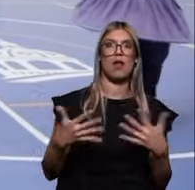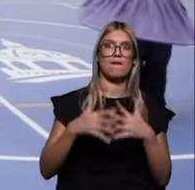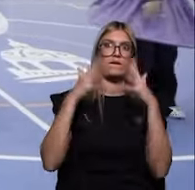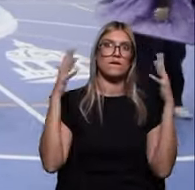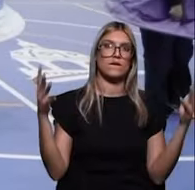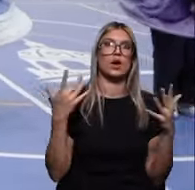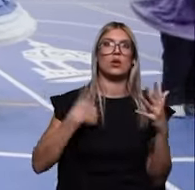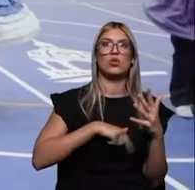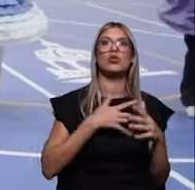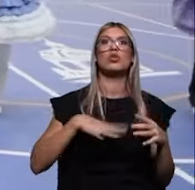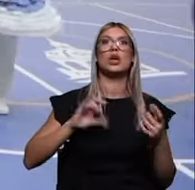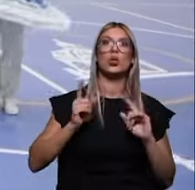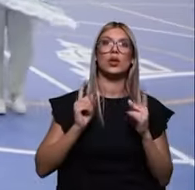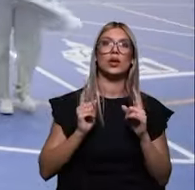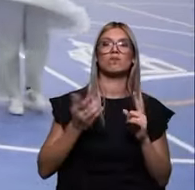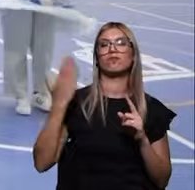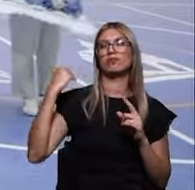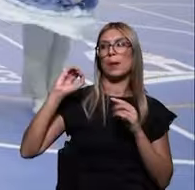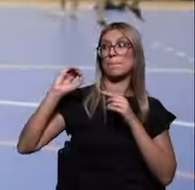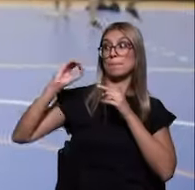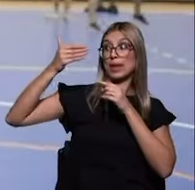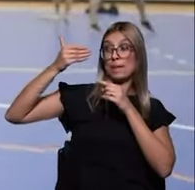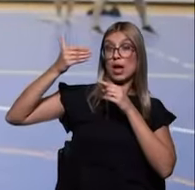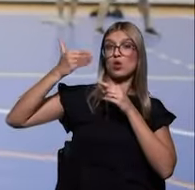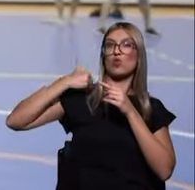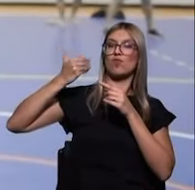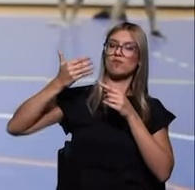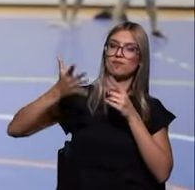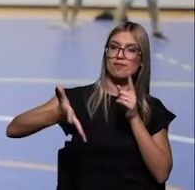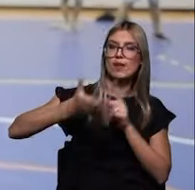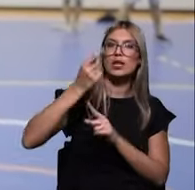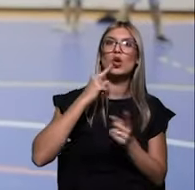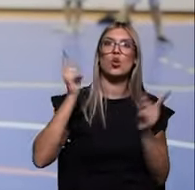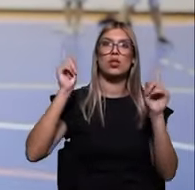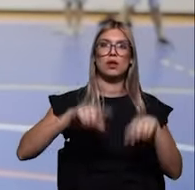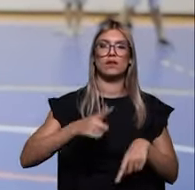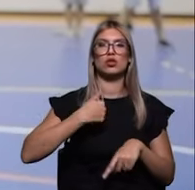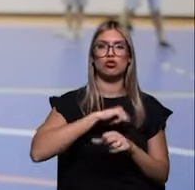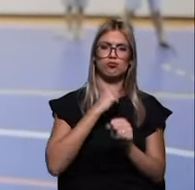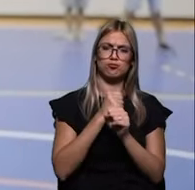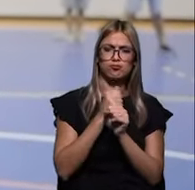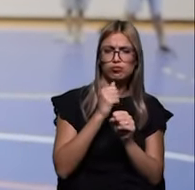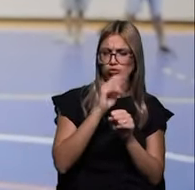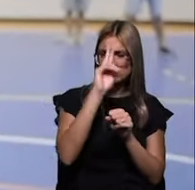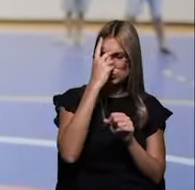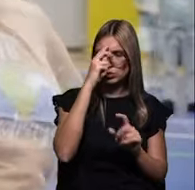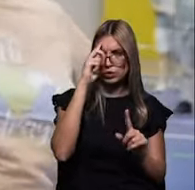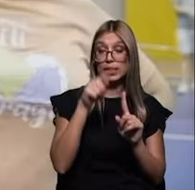voltar a reconquistar o primeiro lugar. Acho que merecemos muito e acho que estamos a trabalhar muito para isso acontecer.